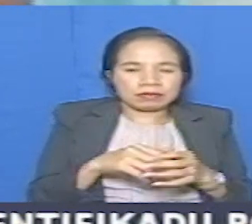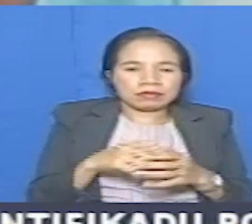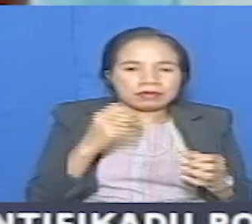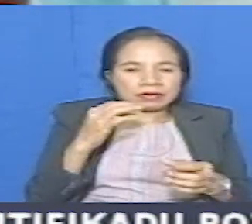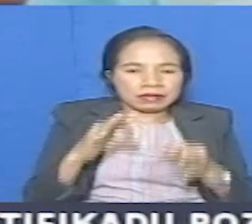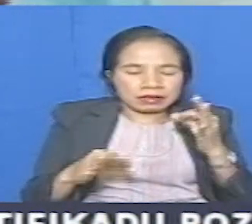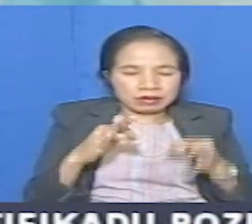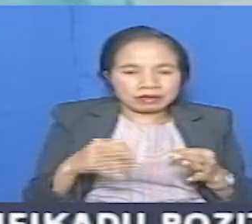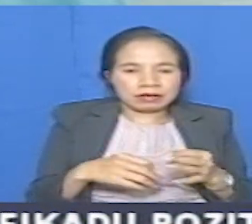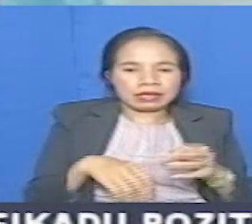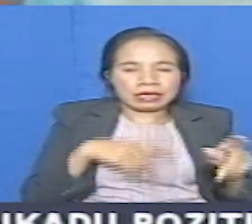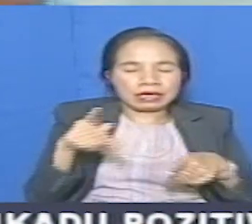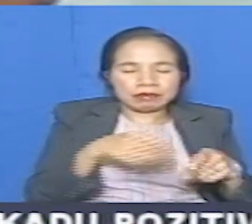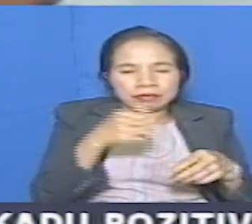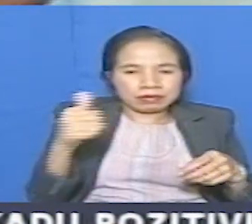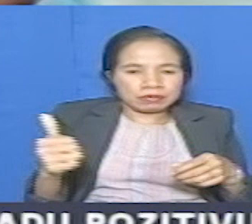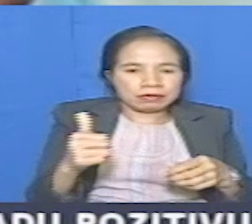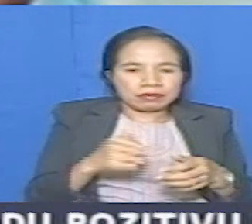Sekari ye ema balo